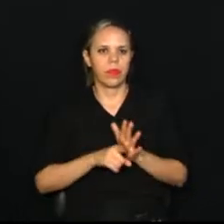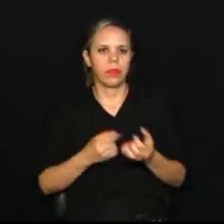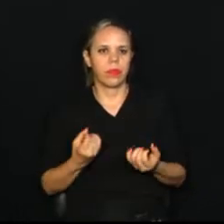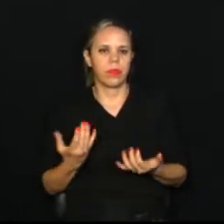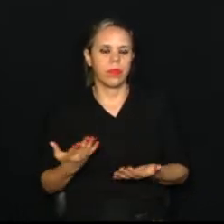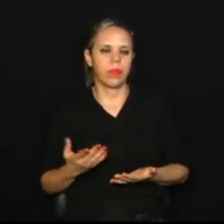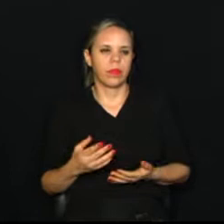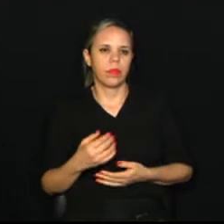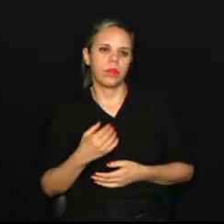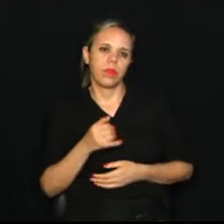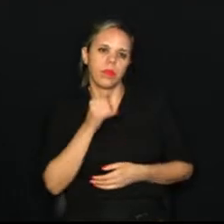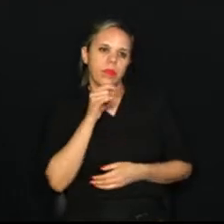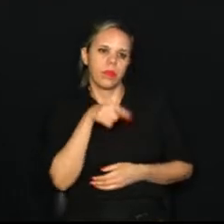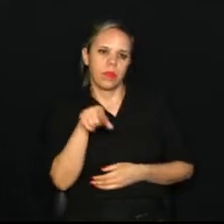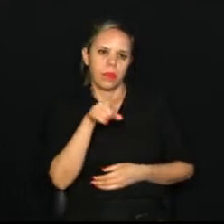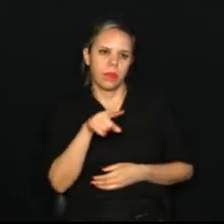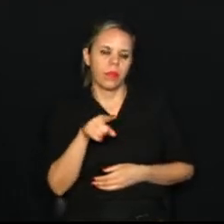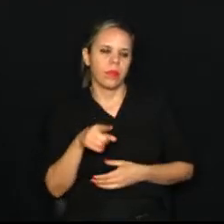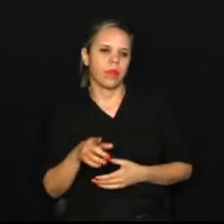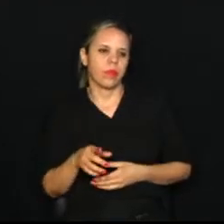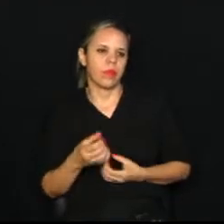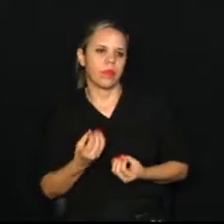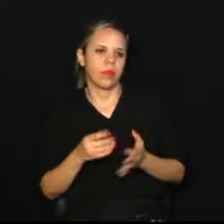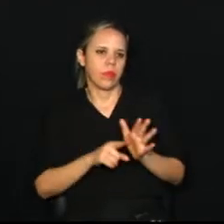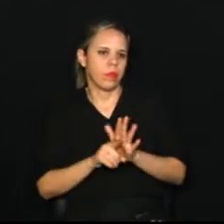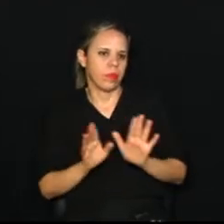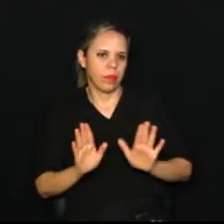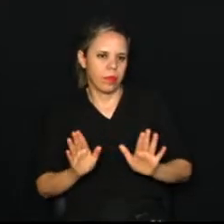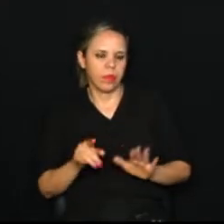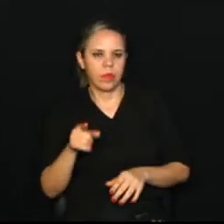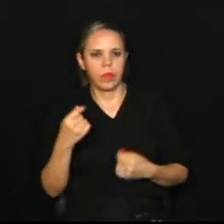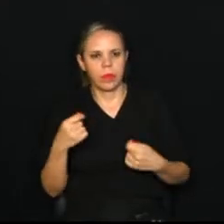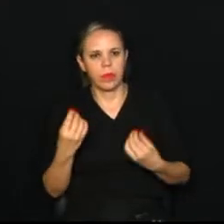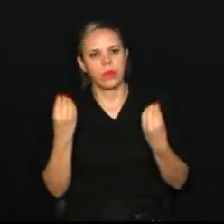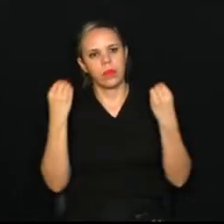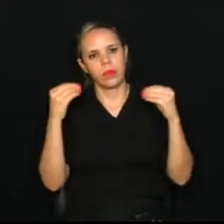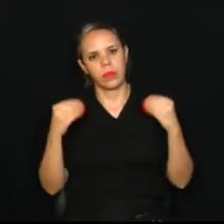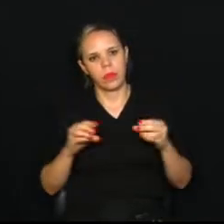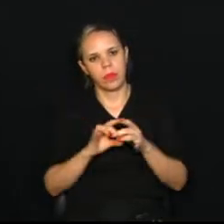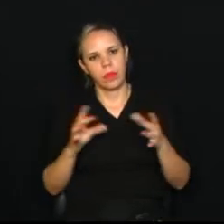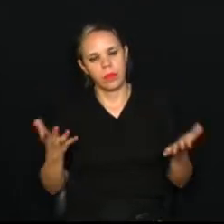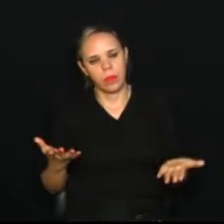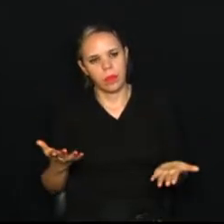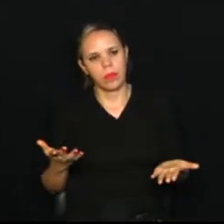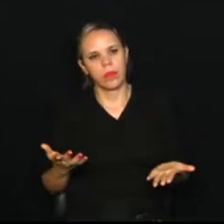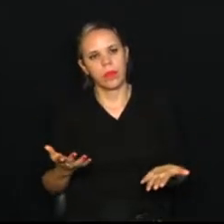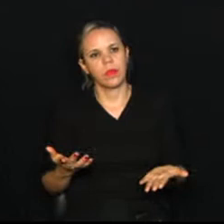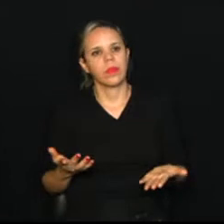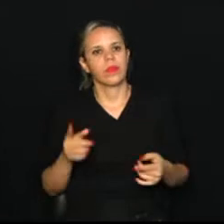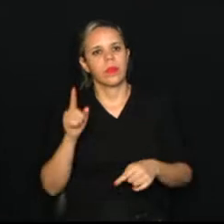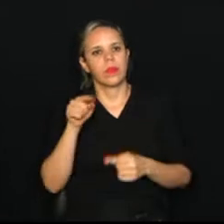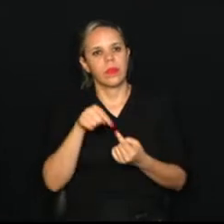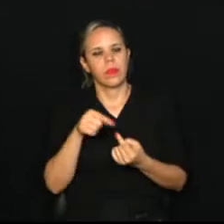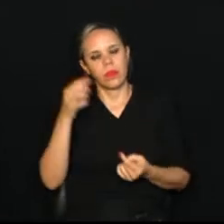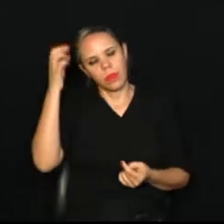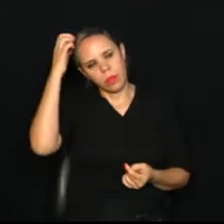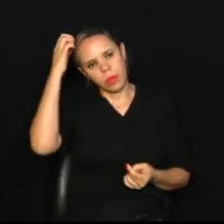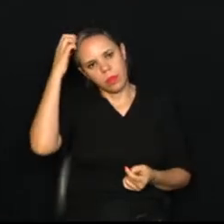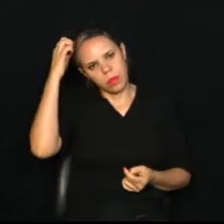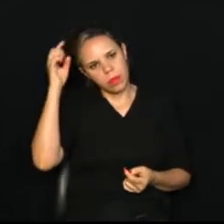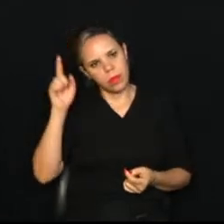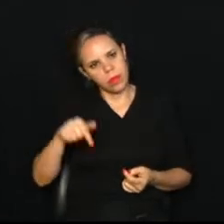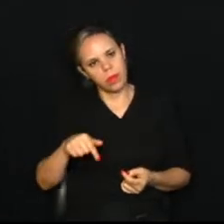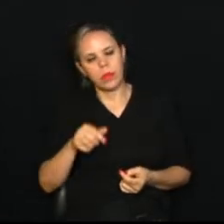Não basta você armazenar a informação, você precisa colocá-la à disposição de um determinado objetivo. E